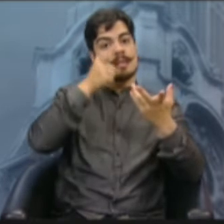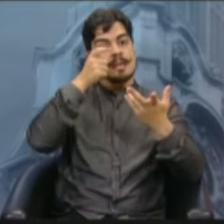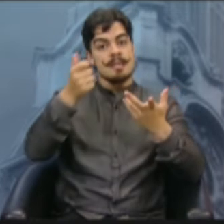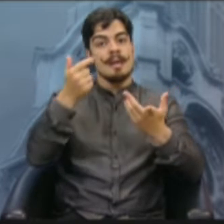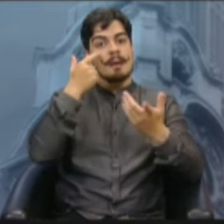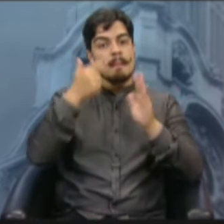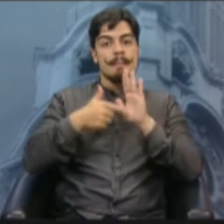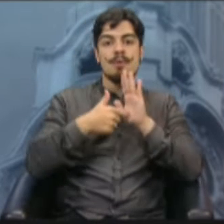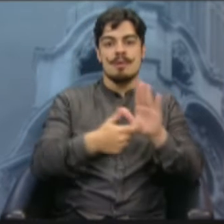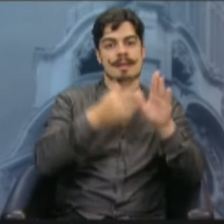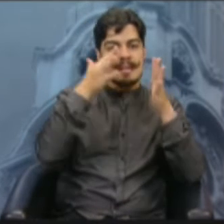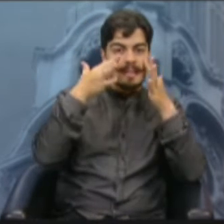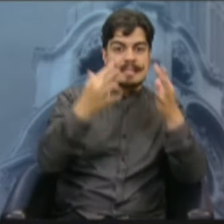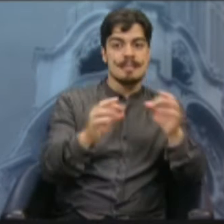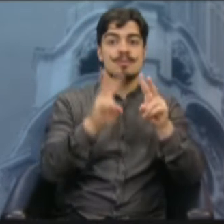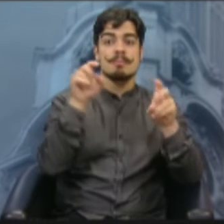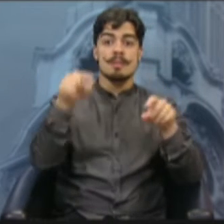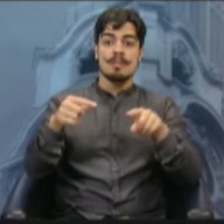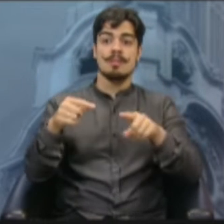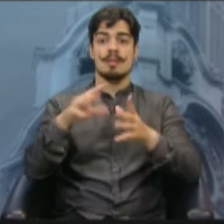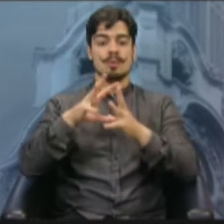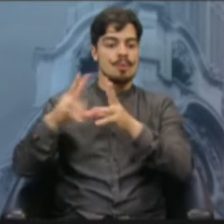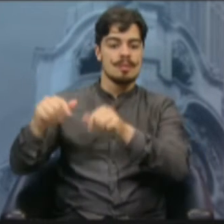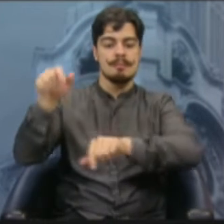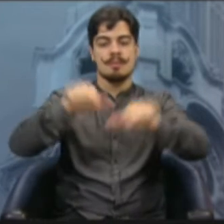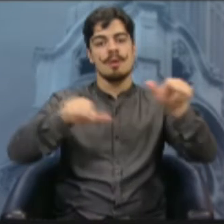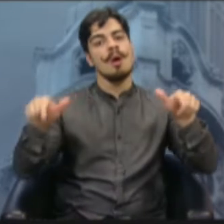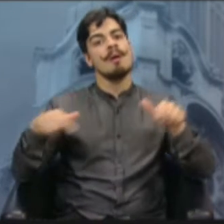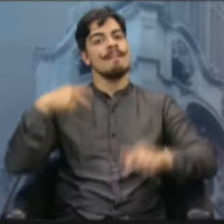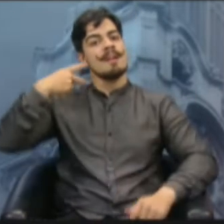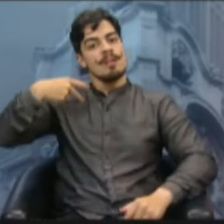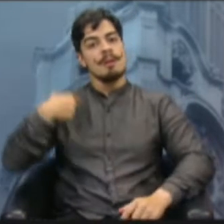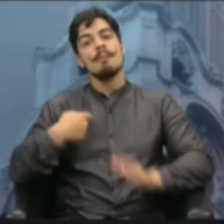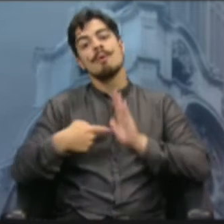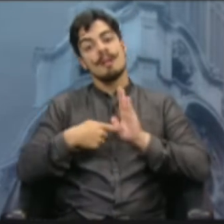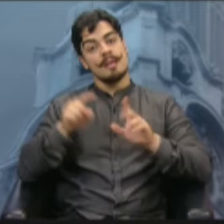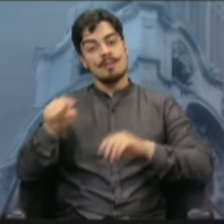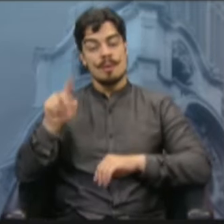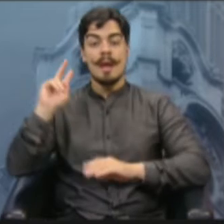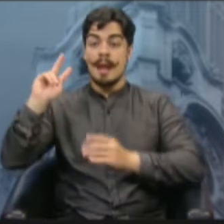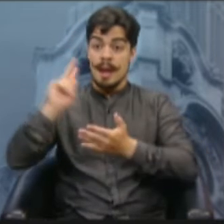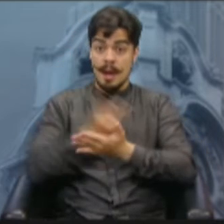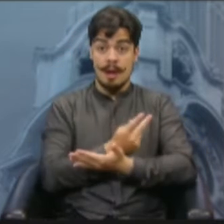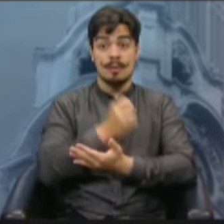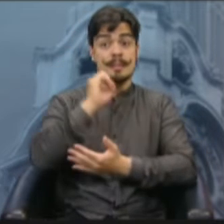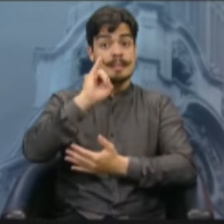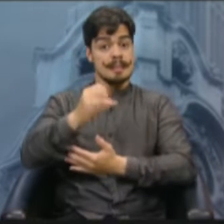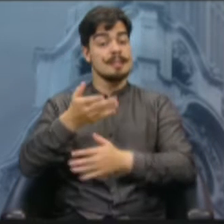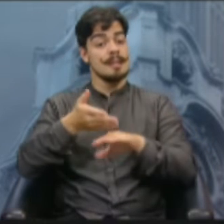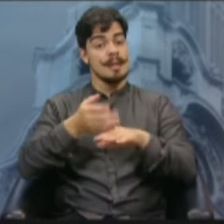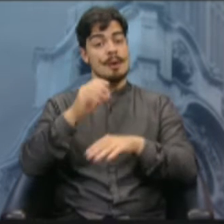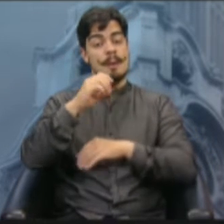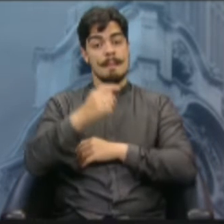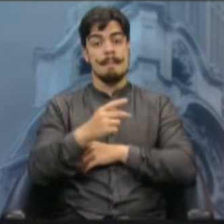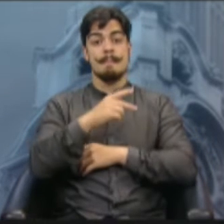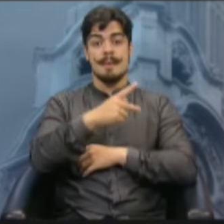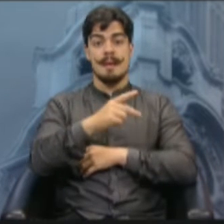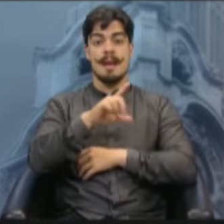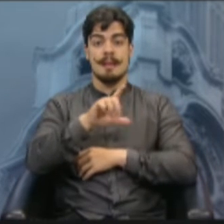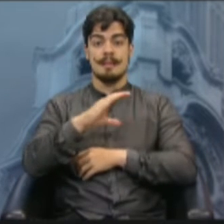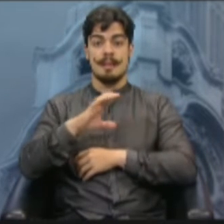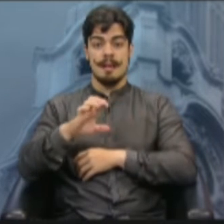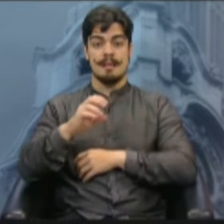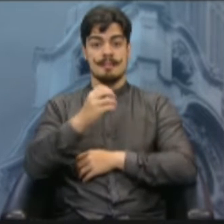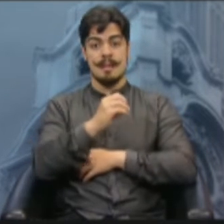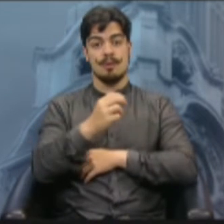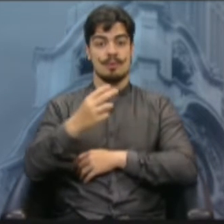atenção dos vereadores e das vereadoras da nossa capital para o erro que pode ser cometido se esse PLCE 0322 seguir